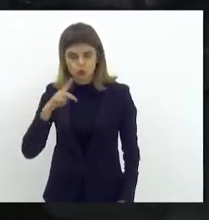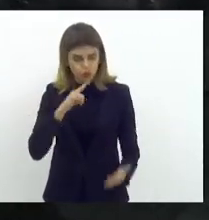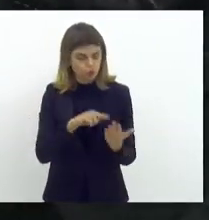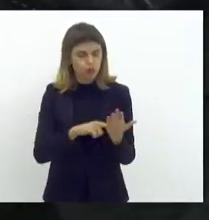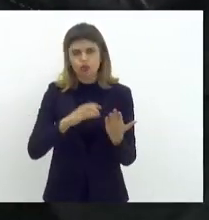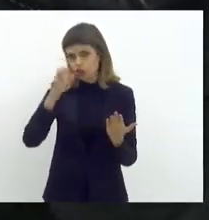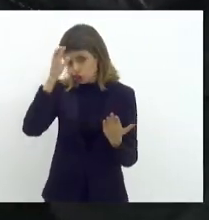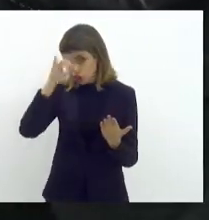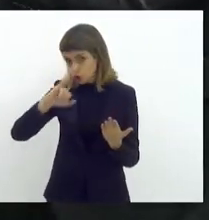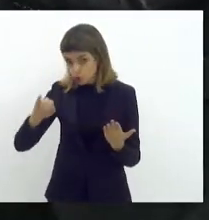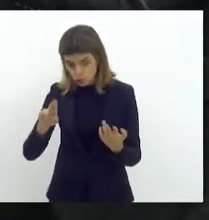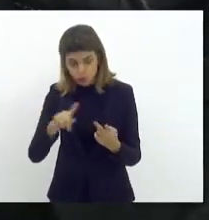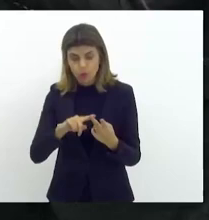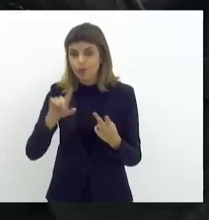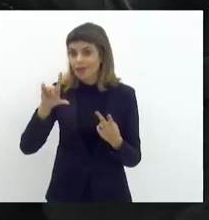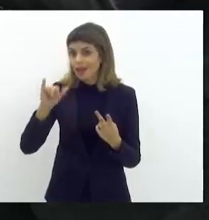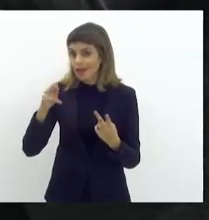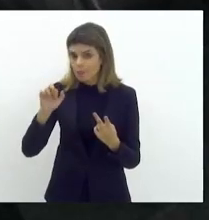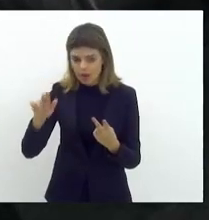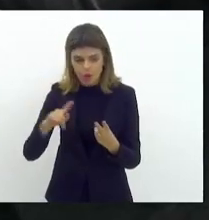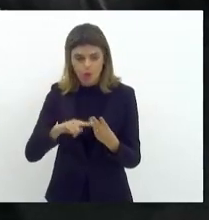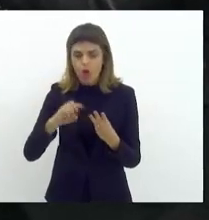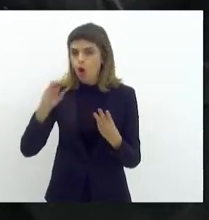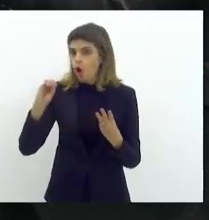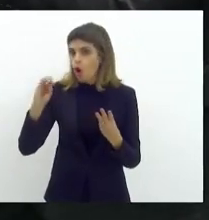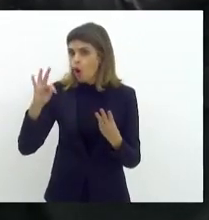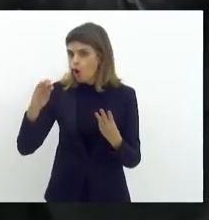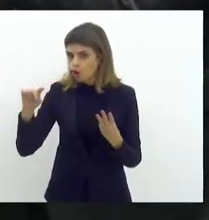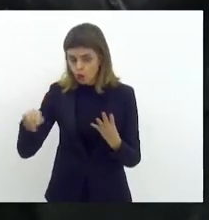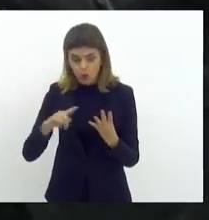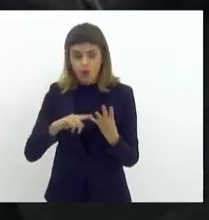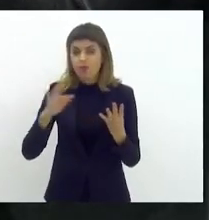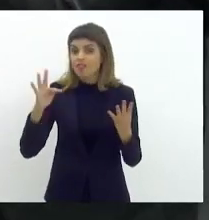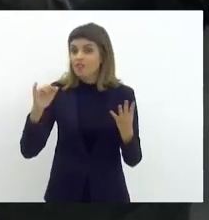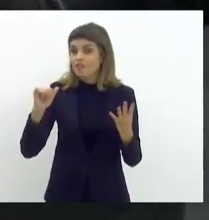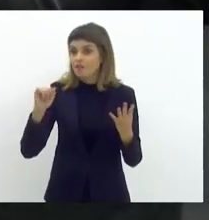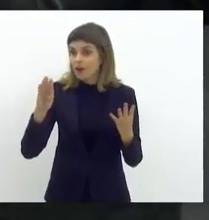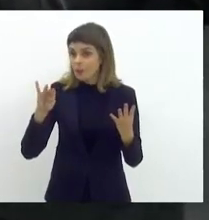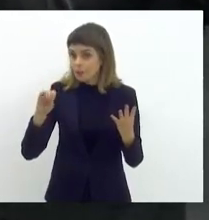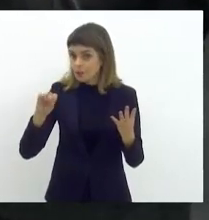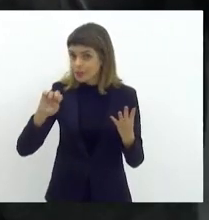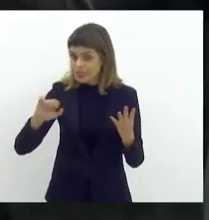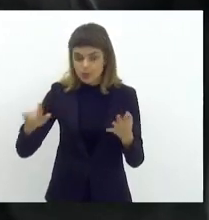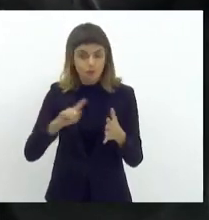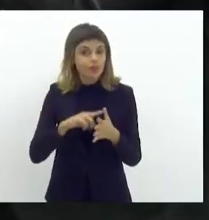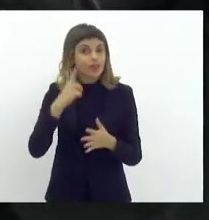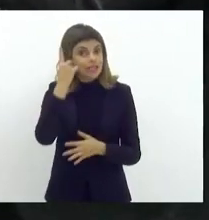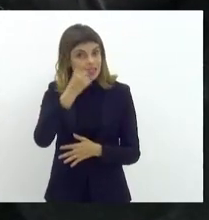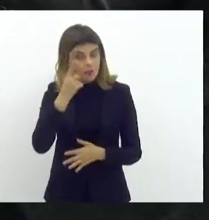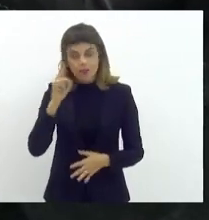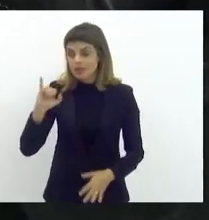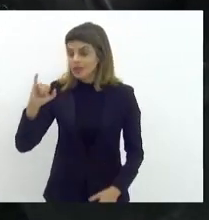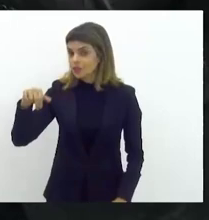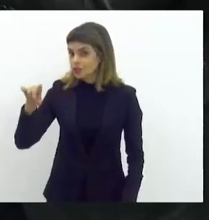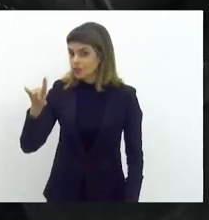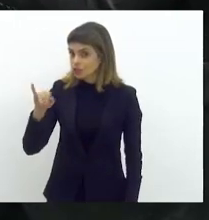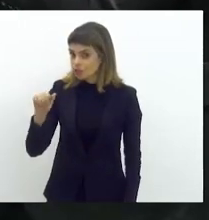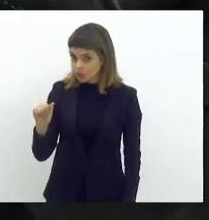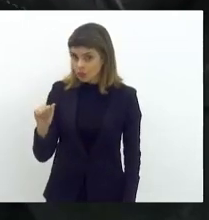te ajudo liberou Deputado Antônio Deputado Fábio Silva deputada Índia